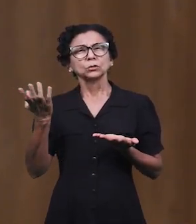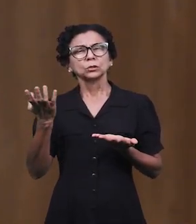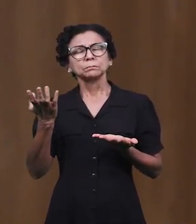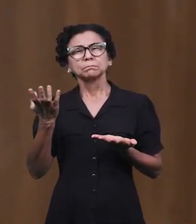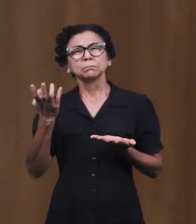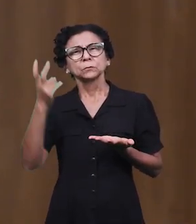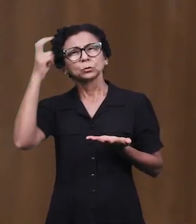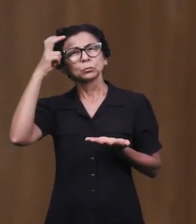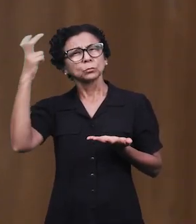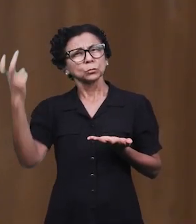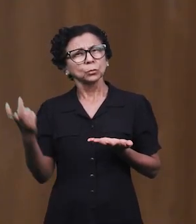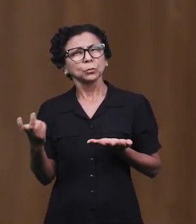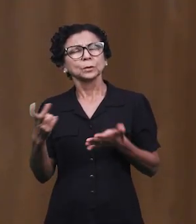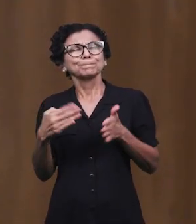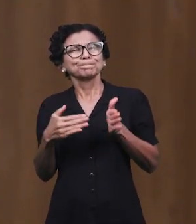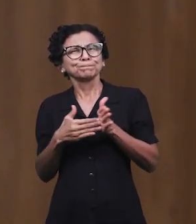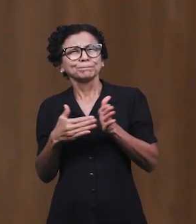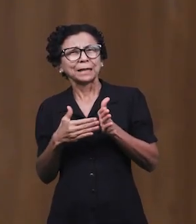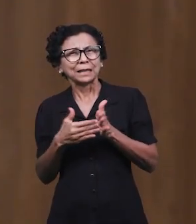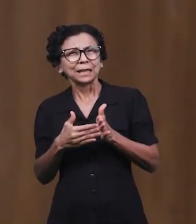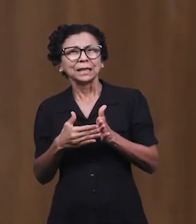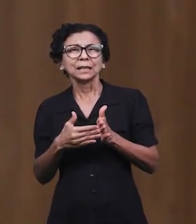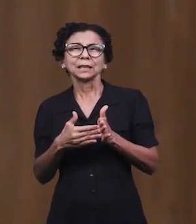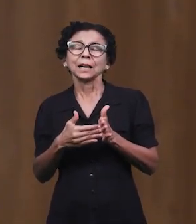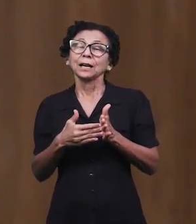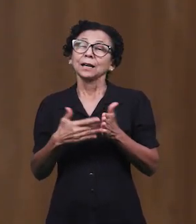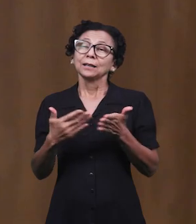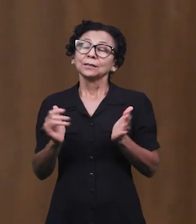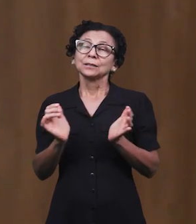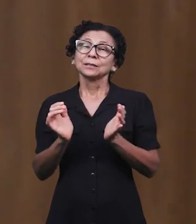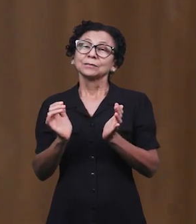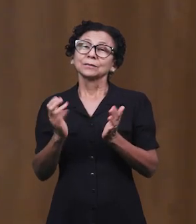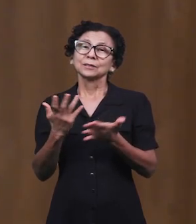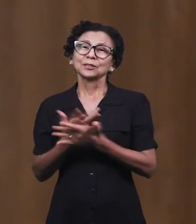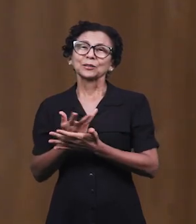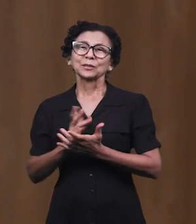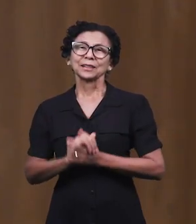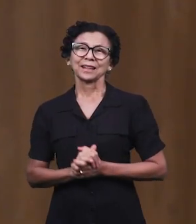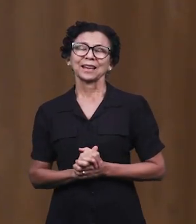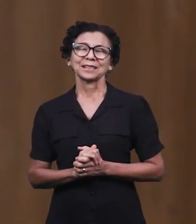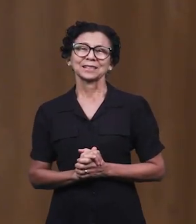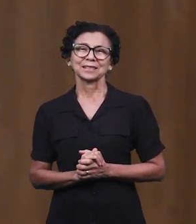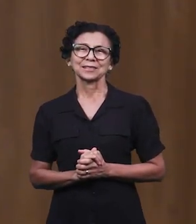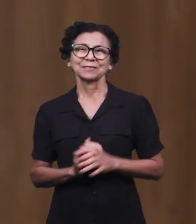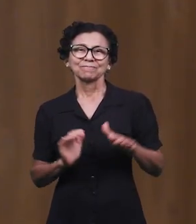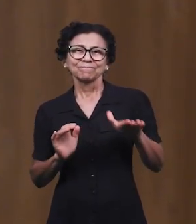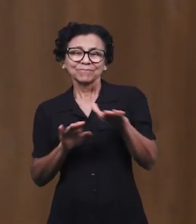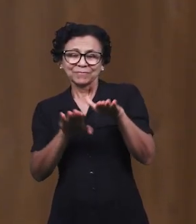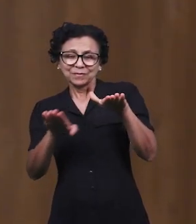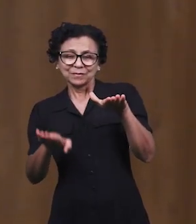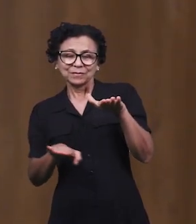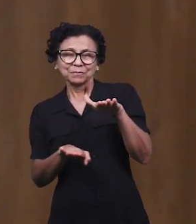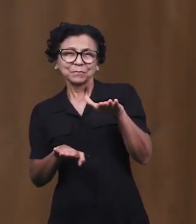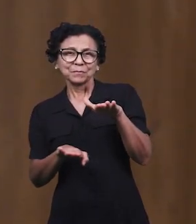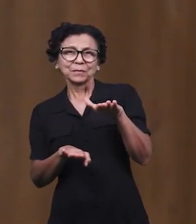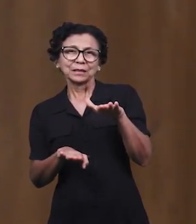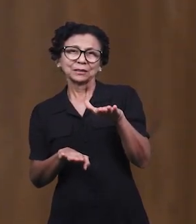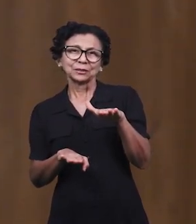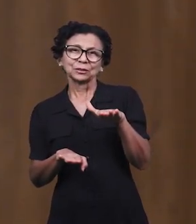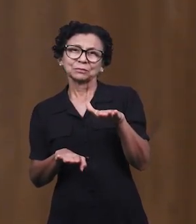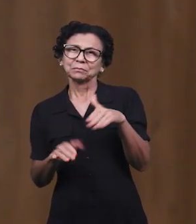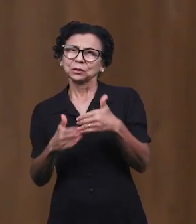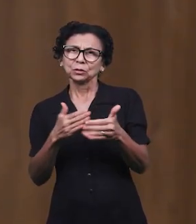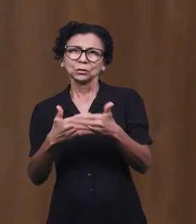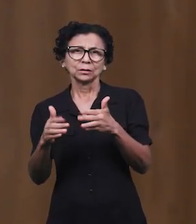algumas barreiras, ela acaba ficando em desigualdade com as demais pessoas, né, em qualquer questão, então essa pessoa é